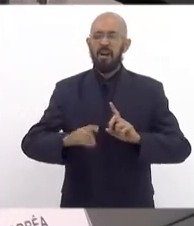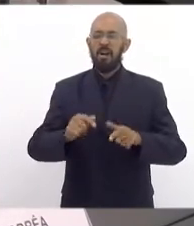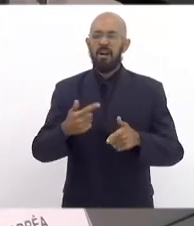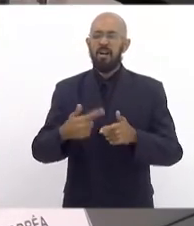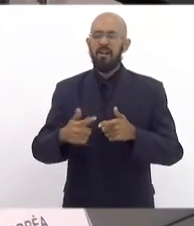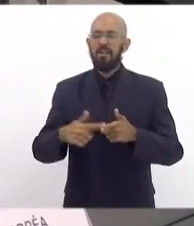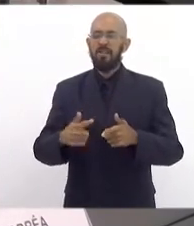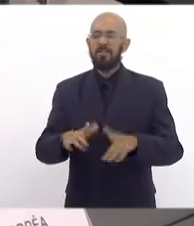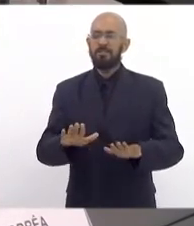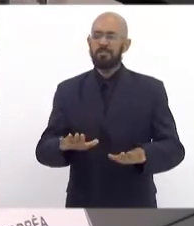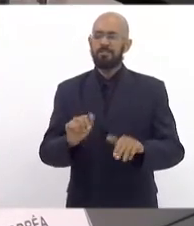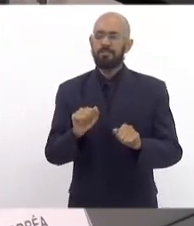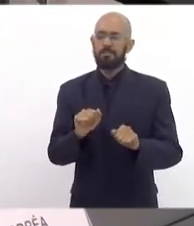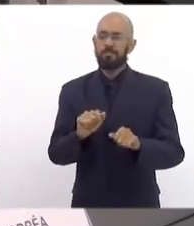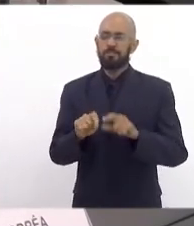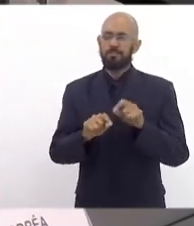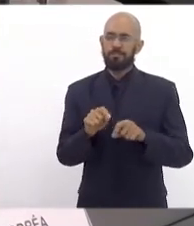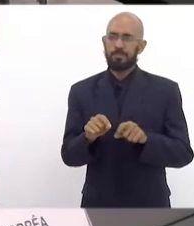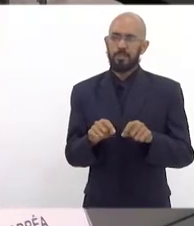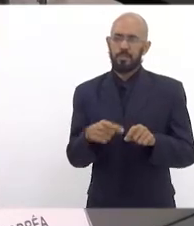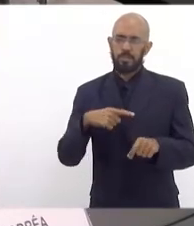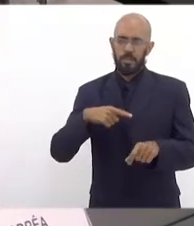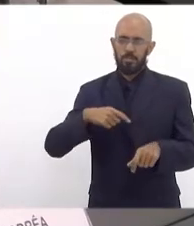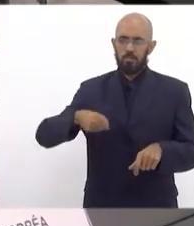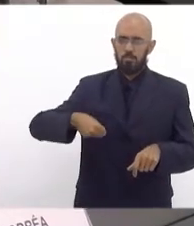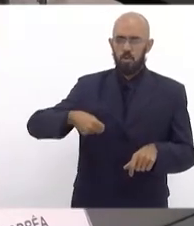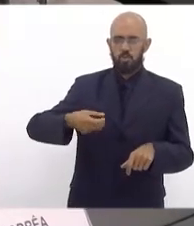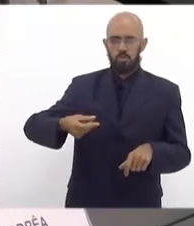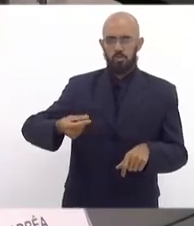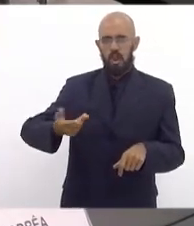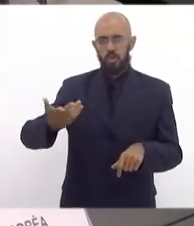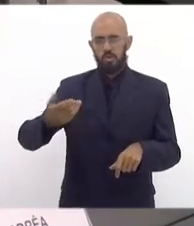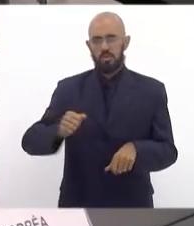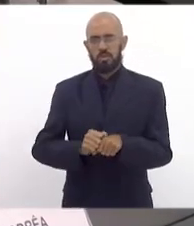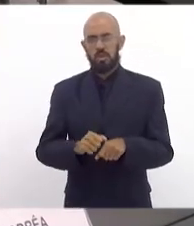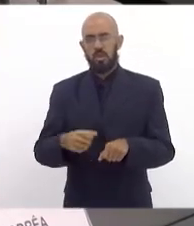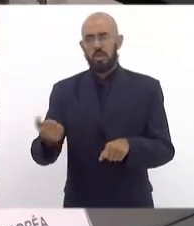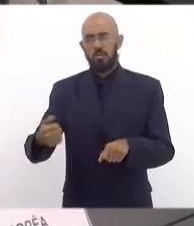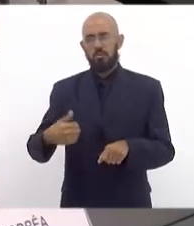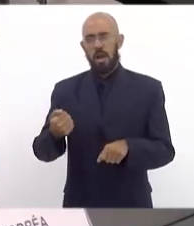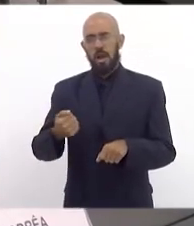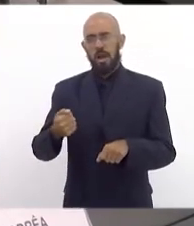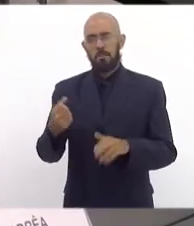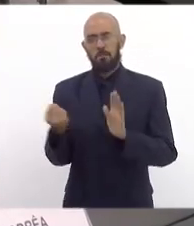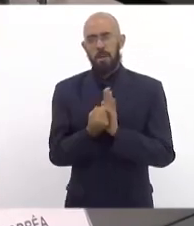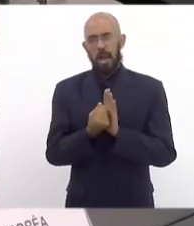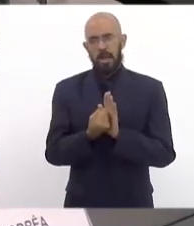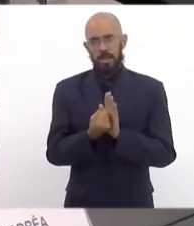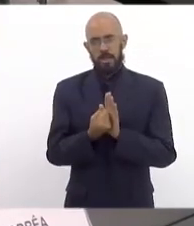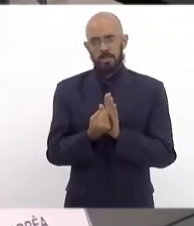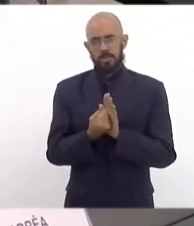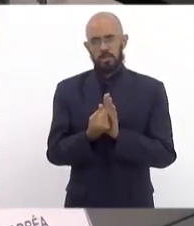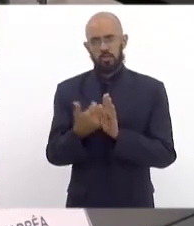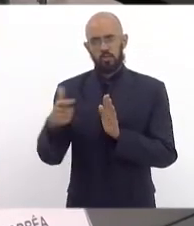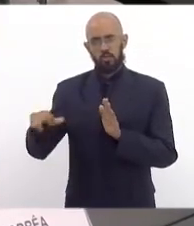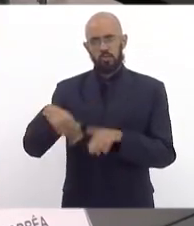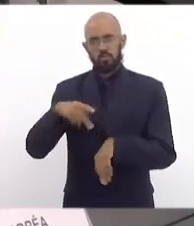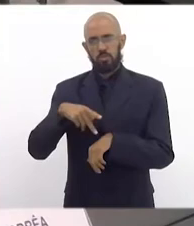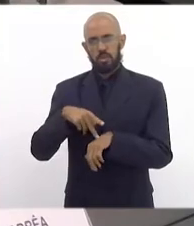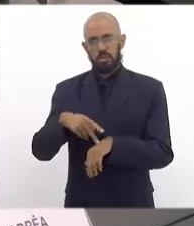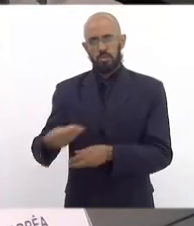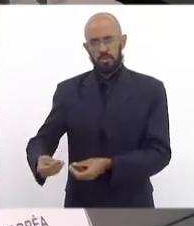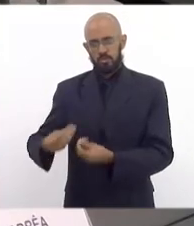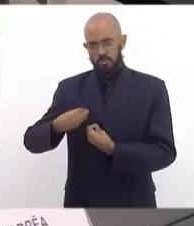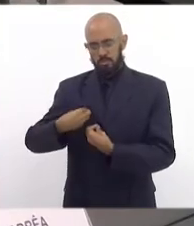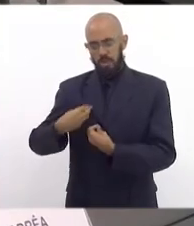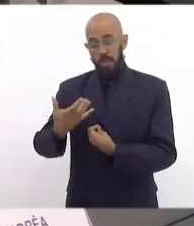quero gerar nenhum tipo de constrangimento mas eu mostro sabe disso eu fui procurado por uma grande marca multinacional que me fez legitimamente